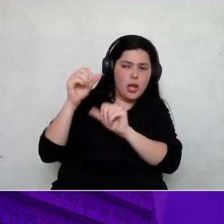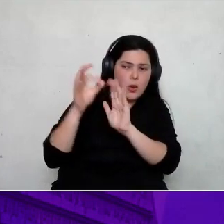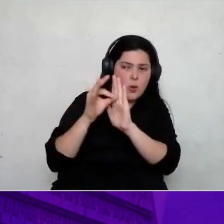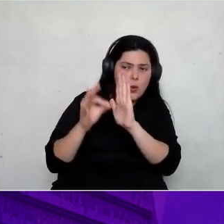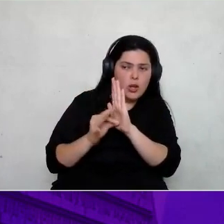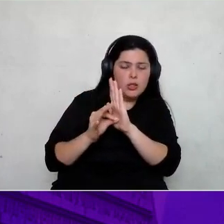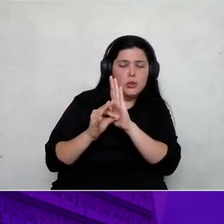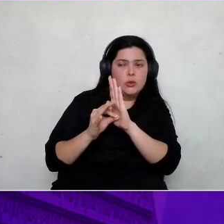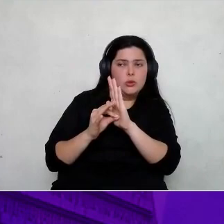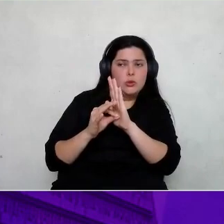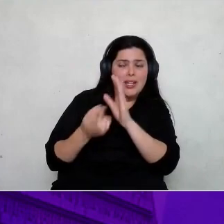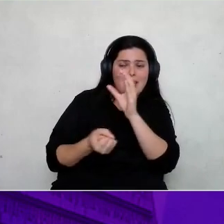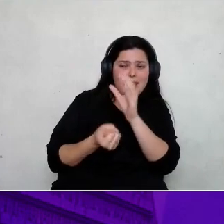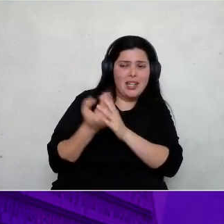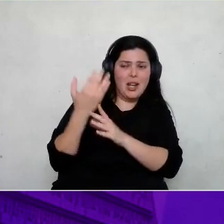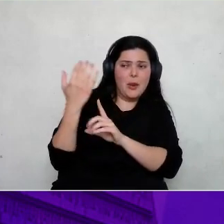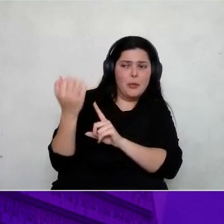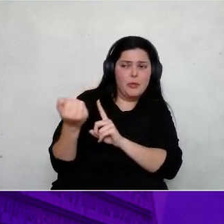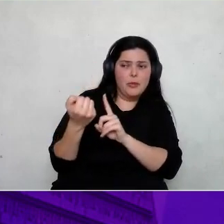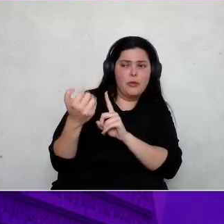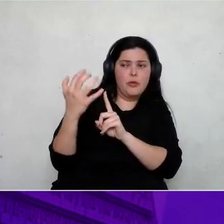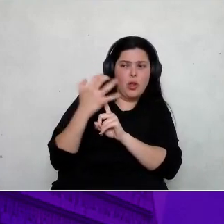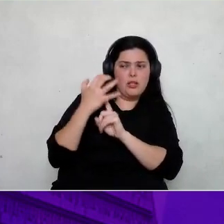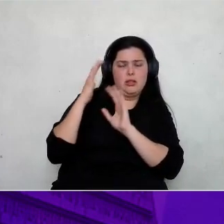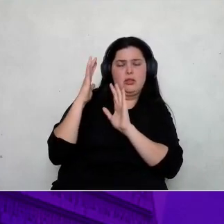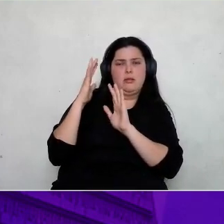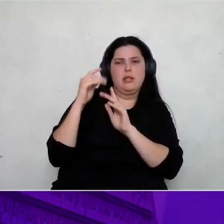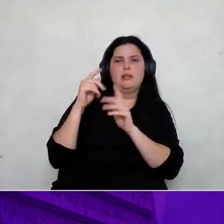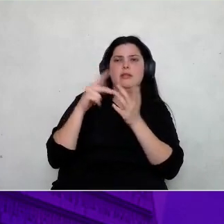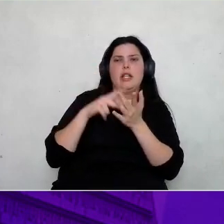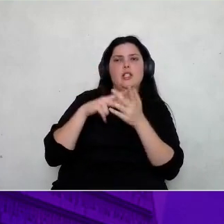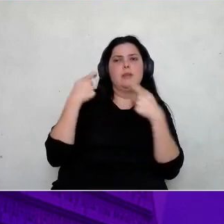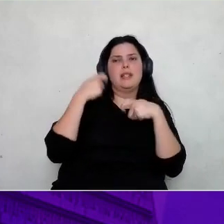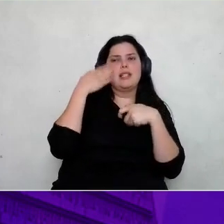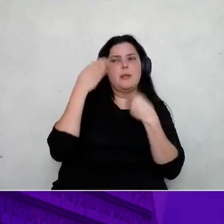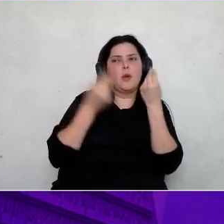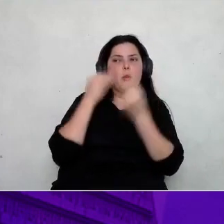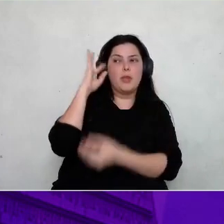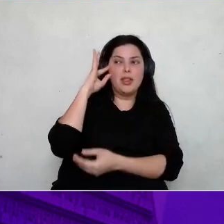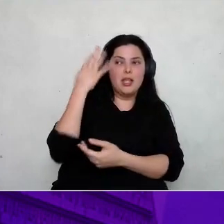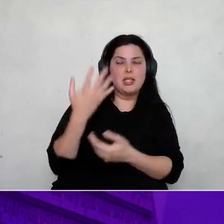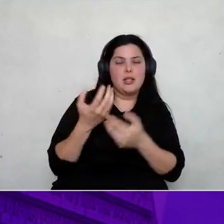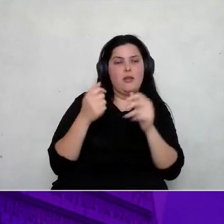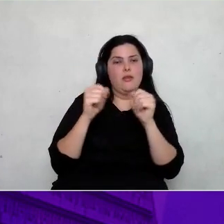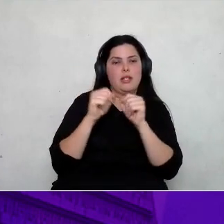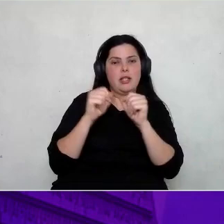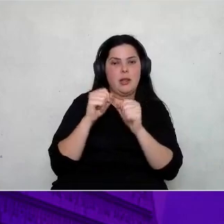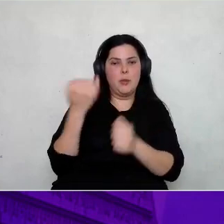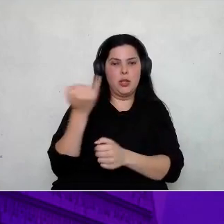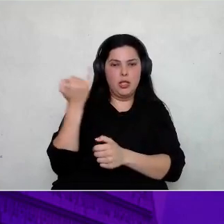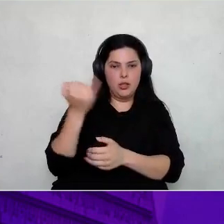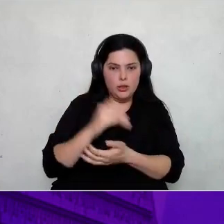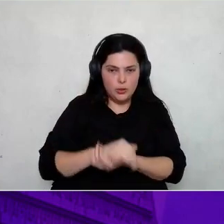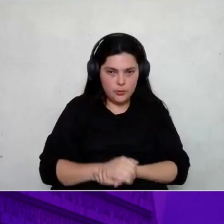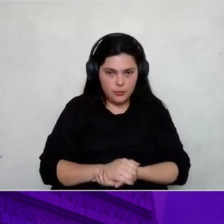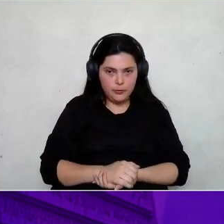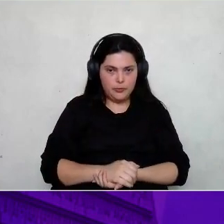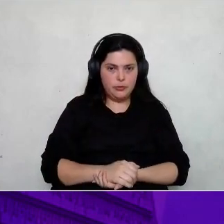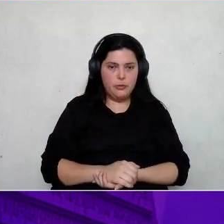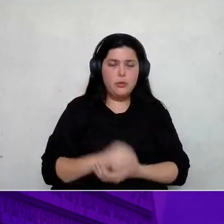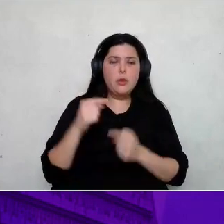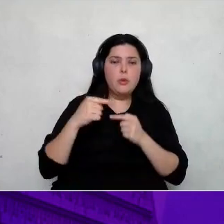E na verdade, não. A gente precisa saber tomar as decisões significativas. O próximo